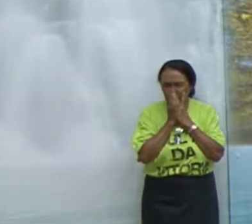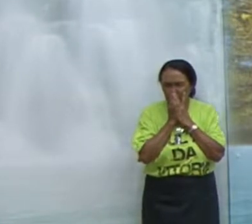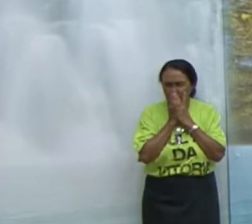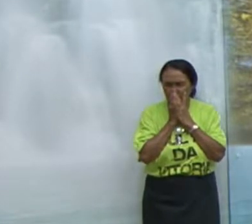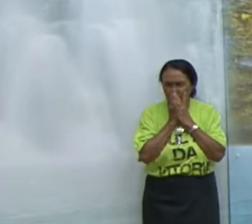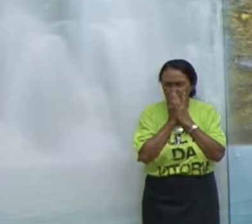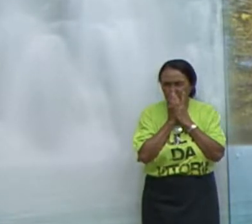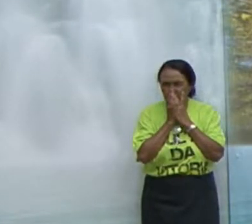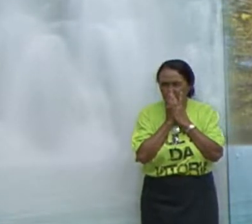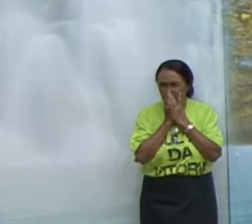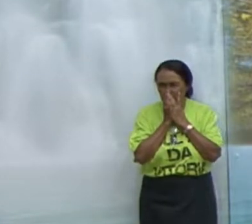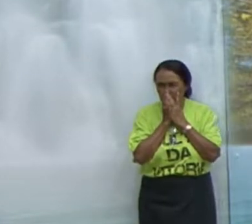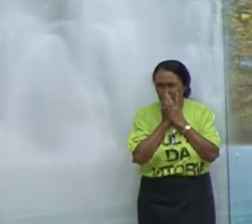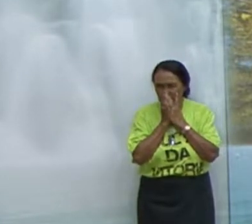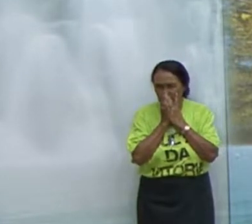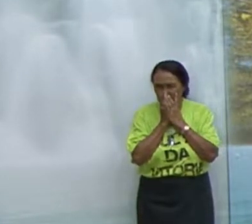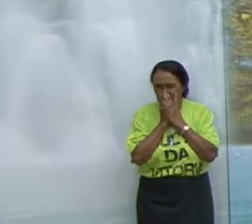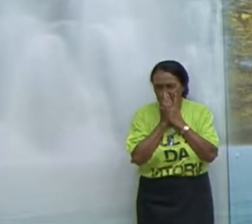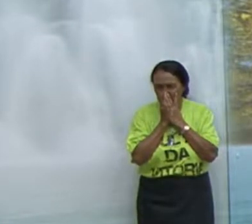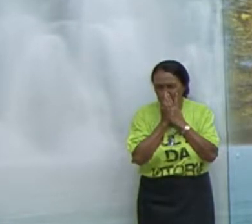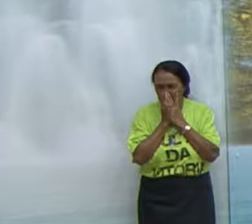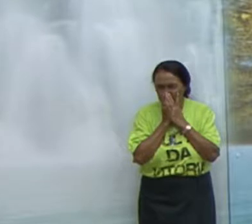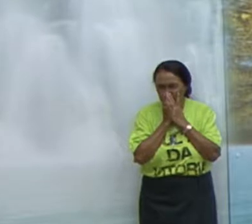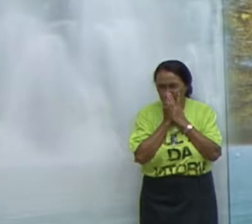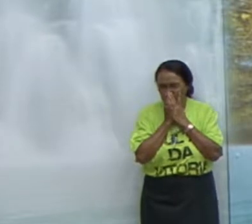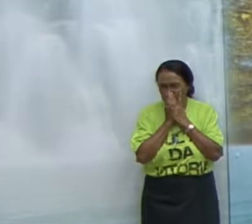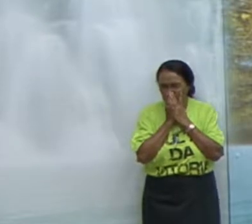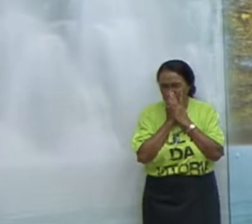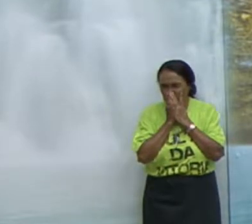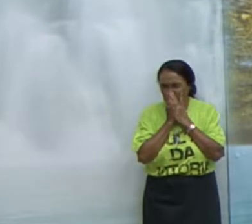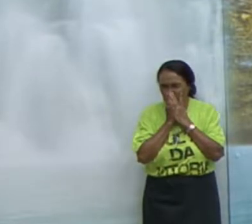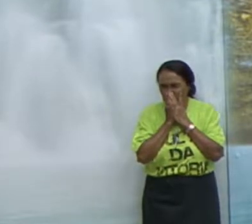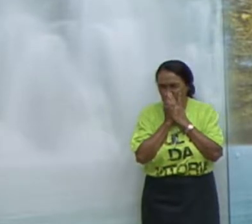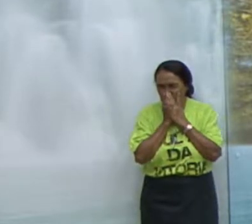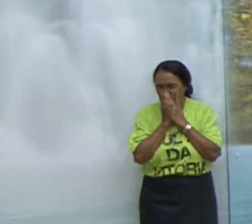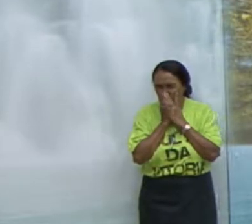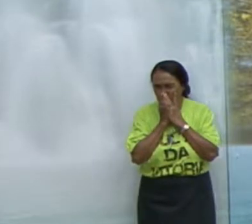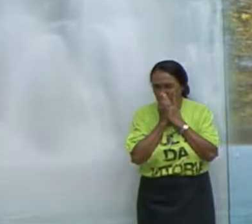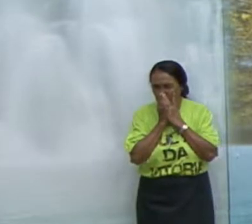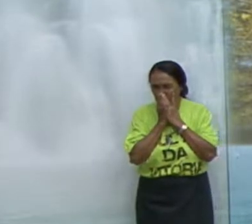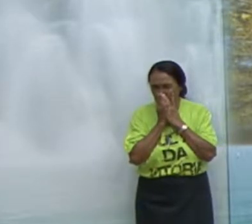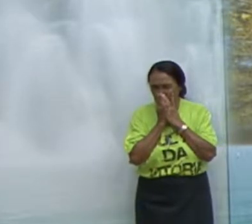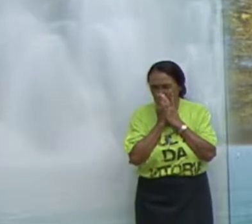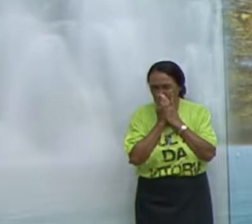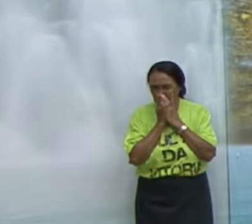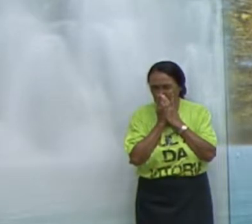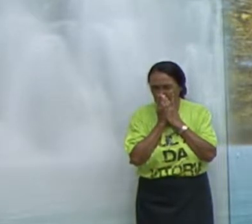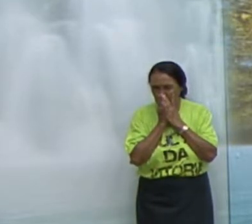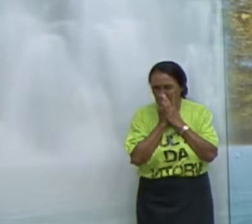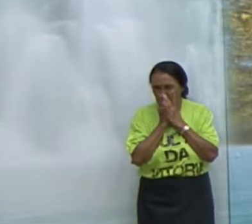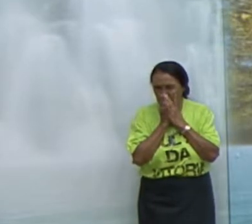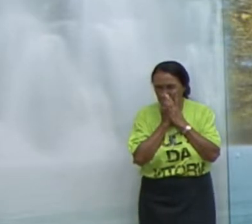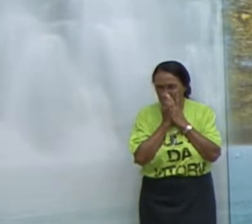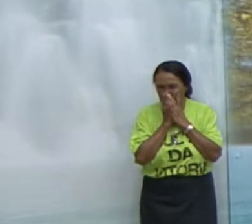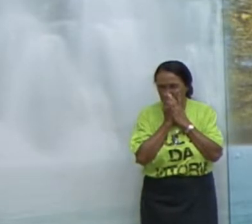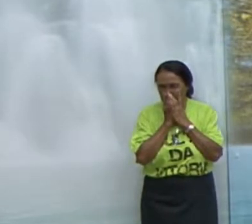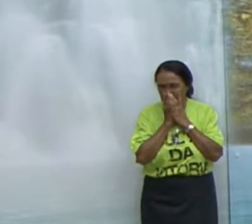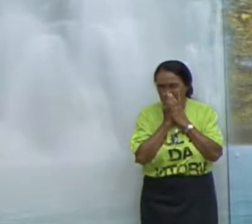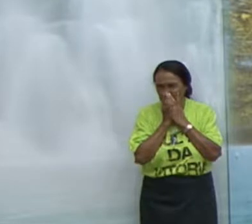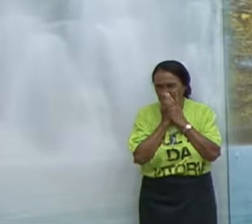nomes. O nome de Jesus Cristo, ele é tão poderoso, ele é tão